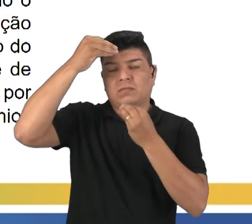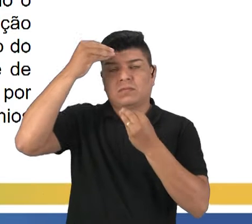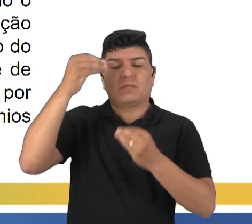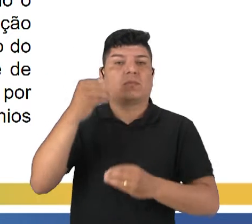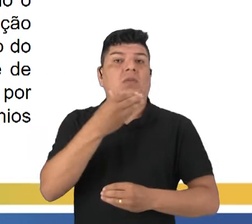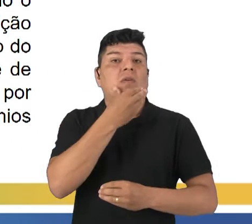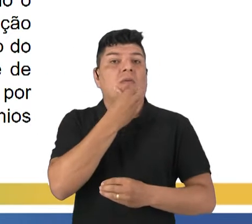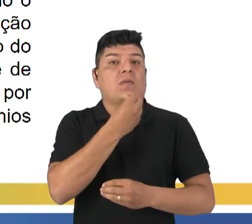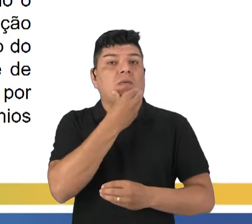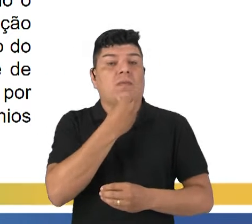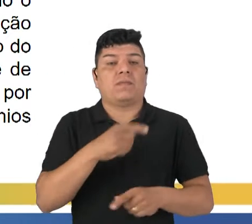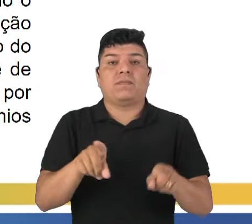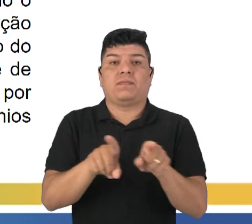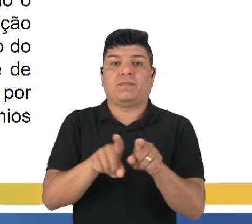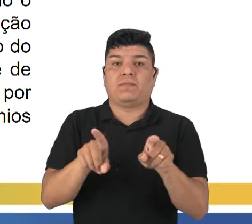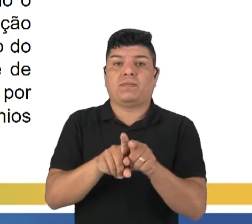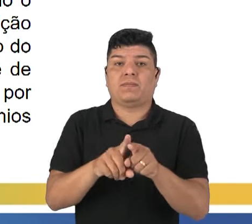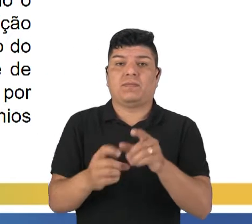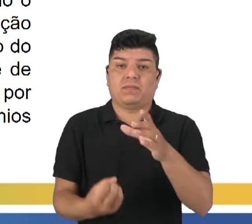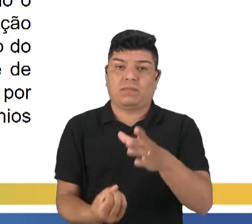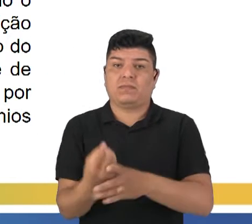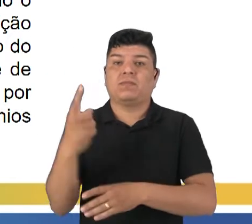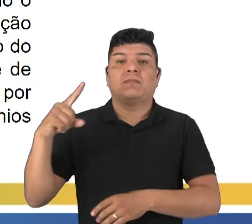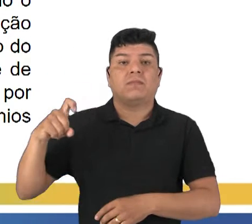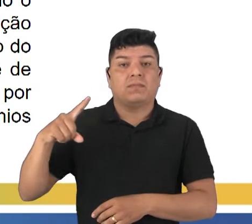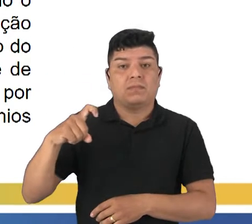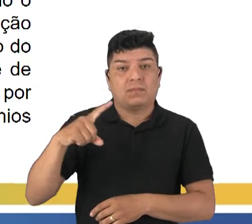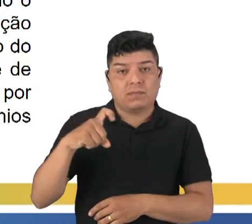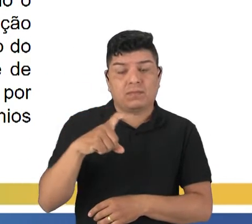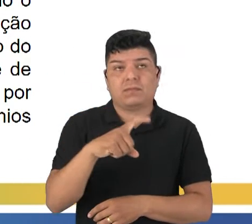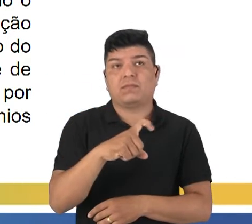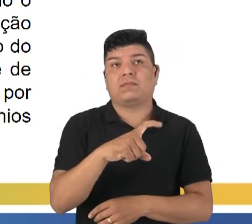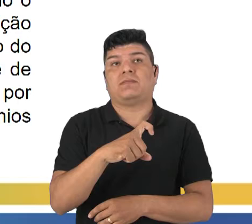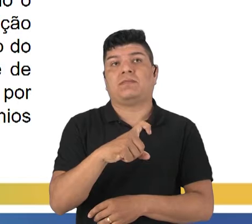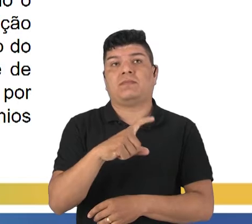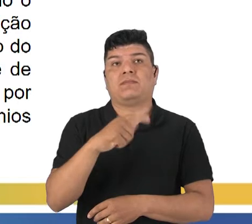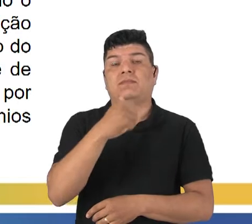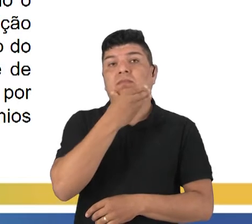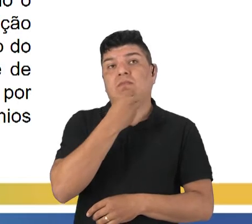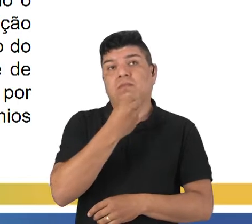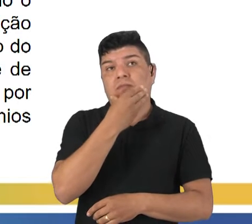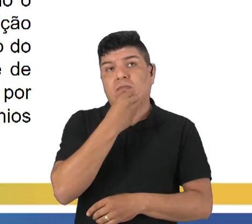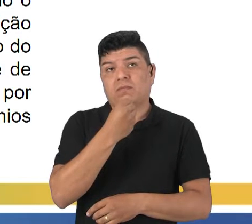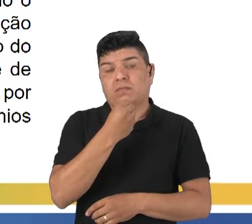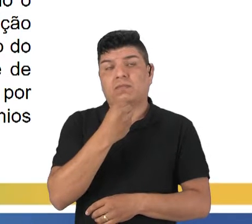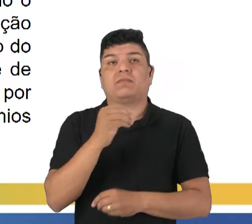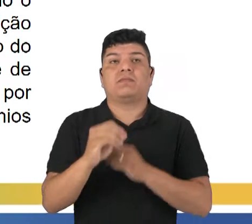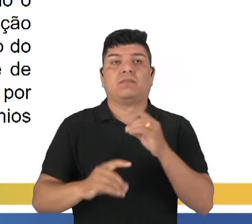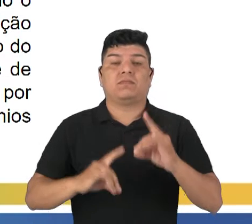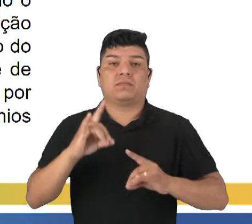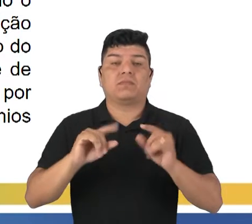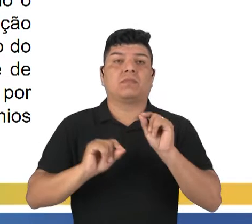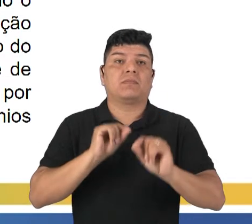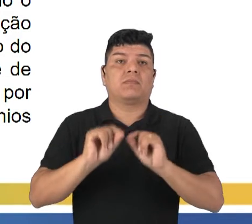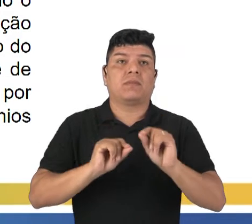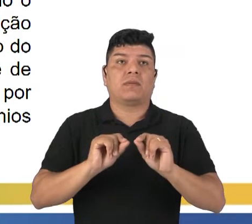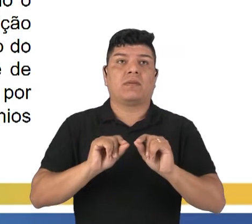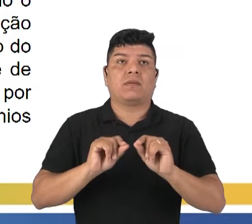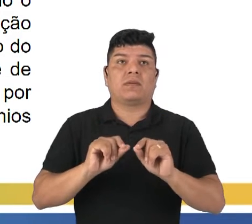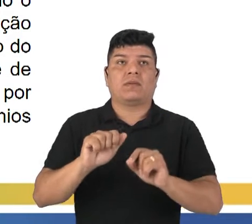masculinas e a produção dos espermatozoides, Os hormônios sexuais masculinos, eles são chamados